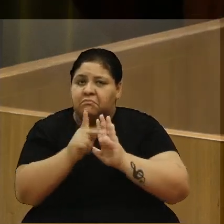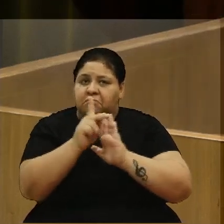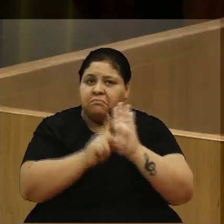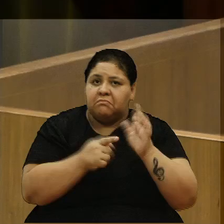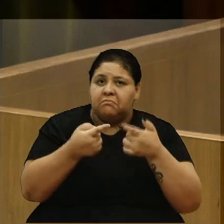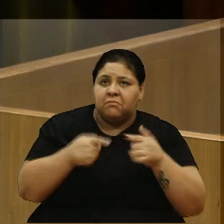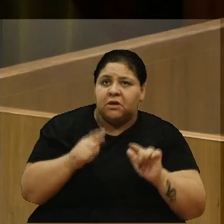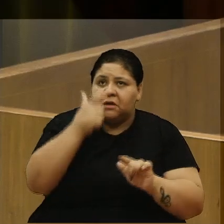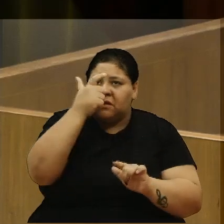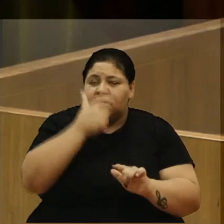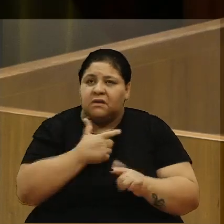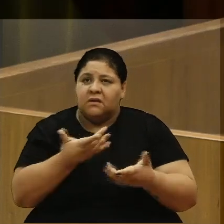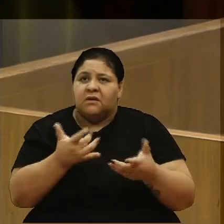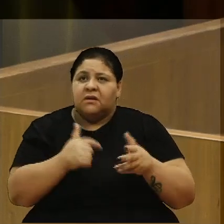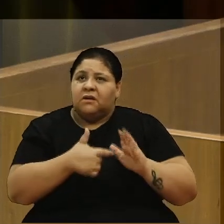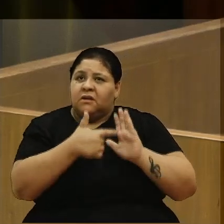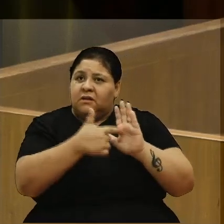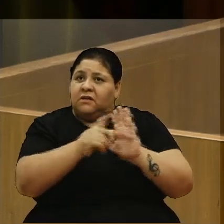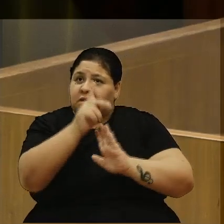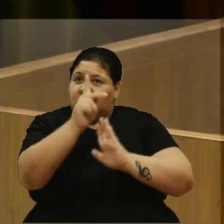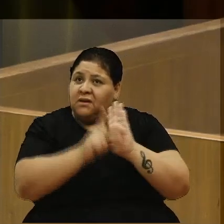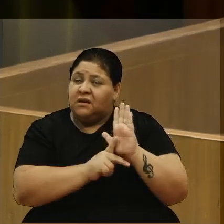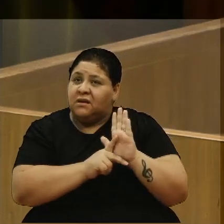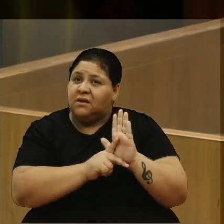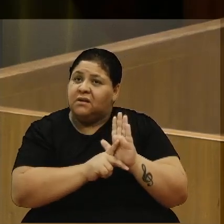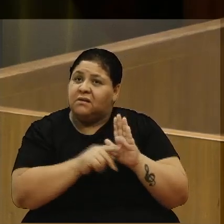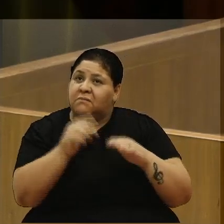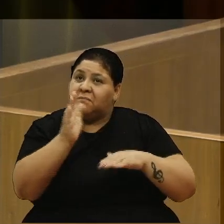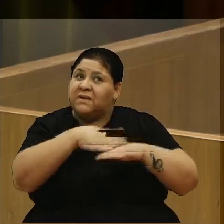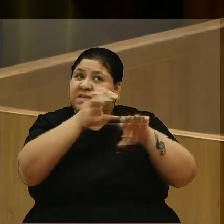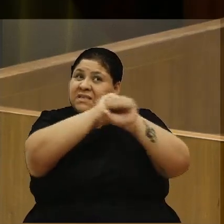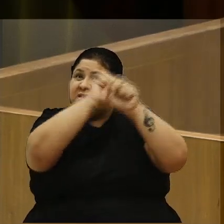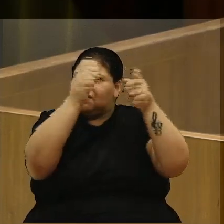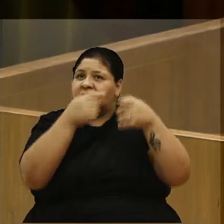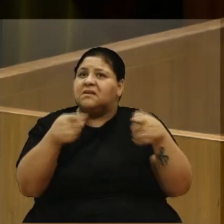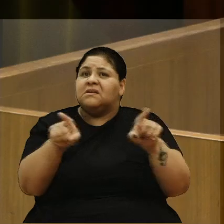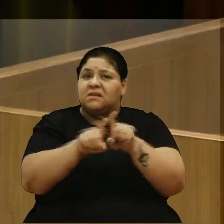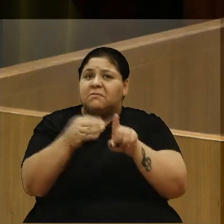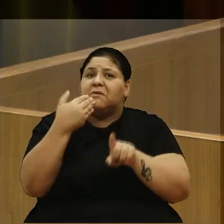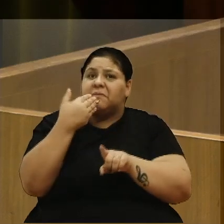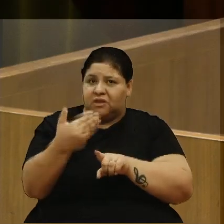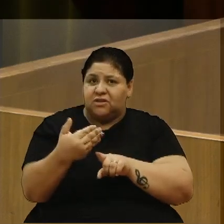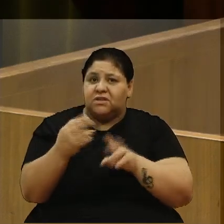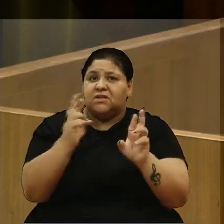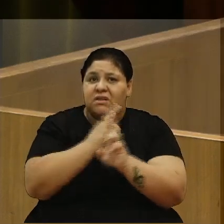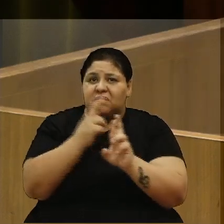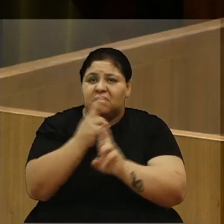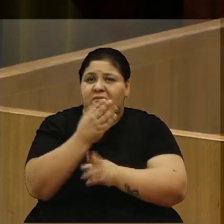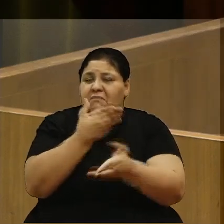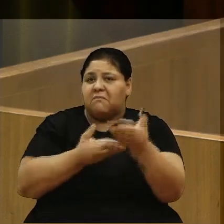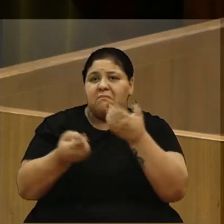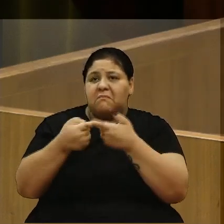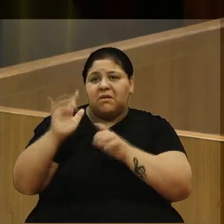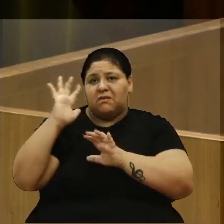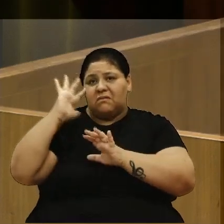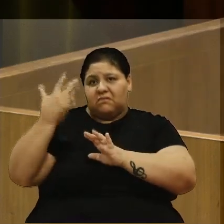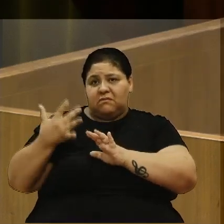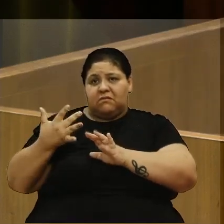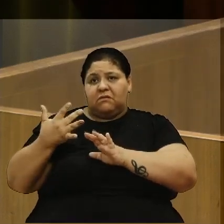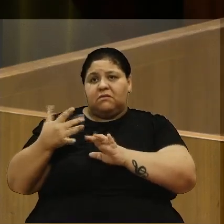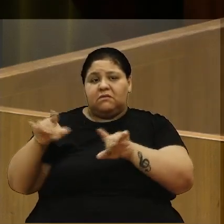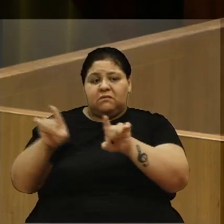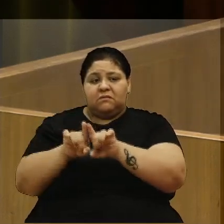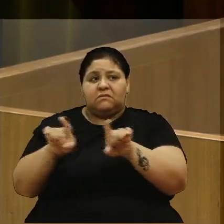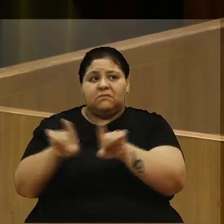sinceramente, achei que ele apresentaria projetos mais nítidos, faria até pedidos para nós em relação à assistência, mas isso não veio, pelo menos não veio nesse